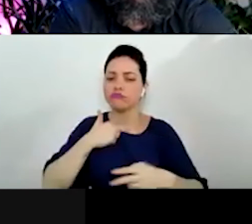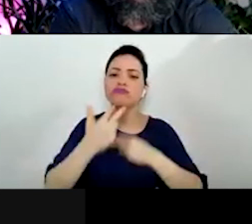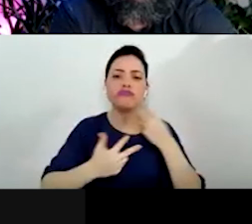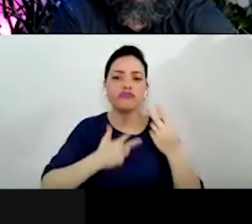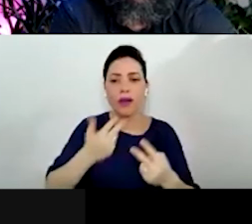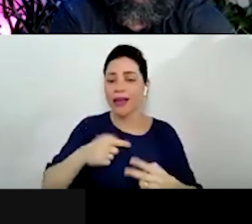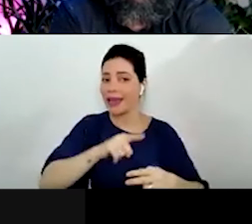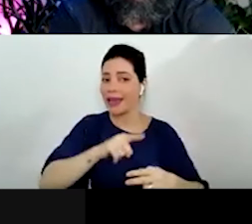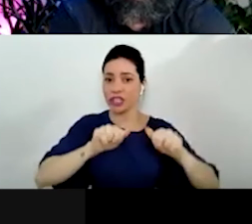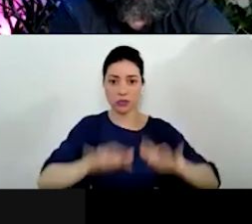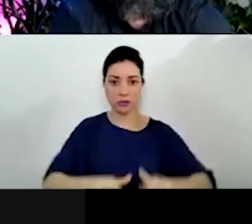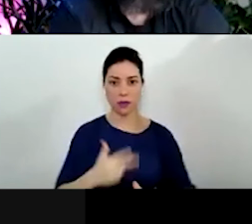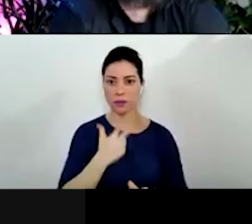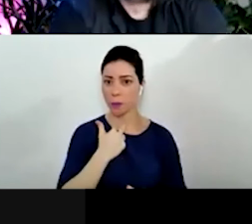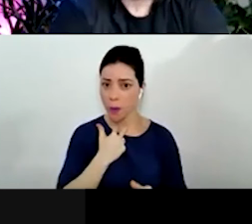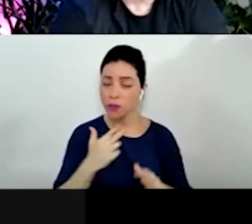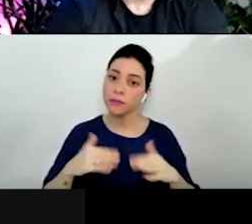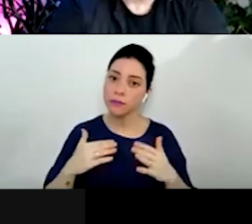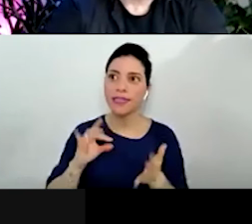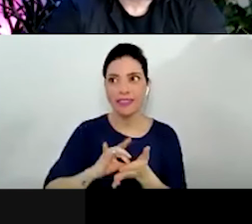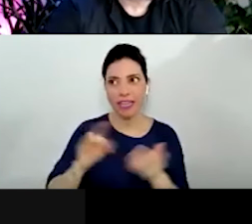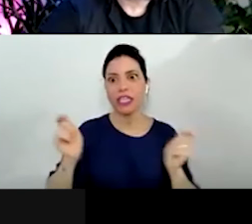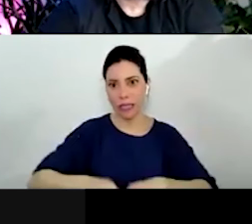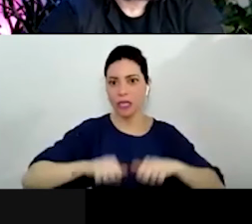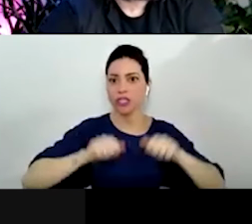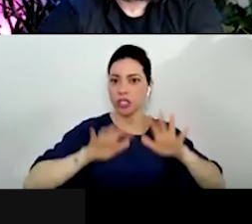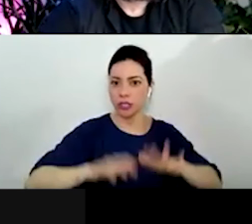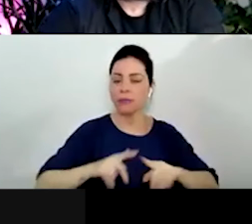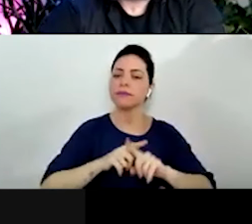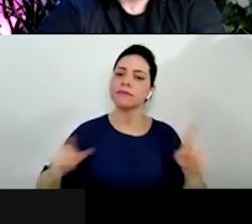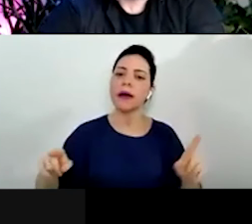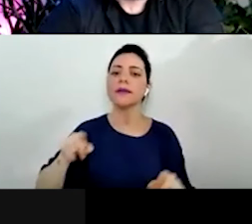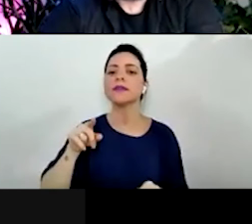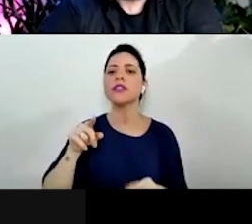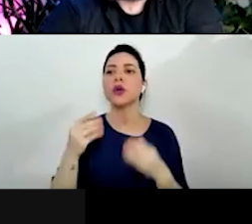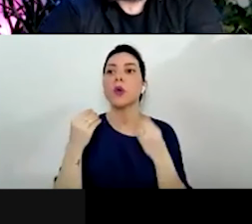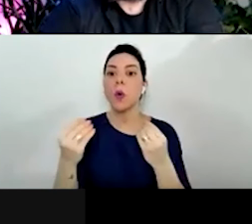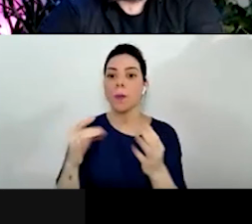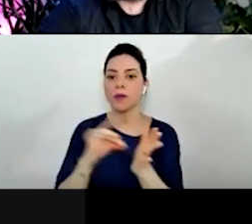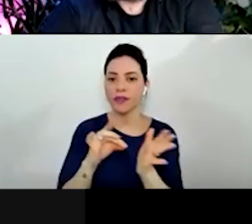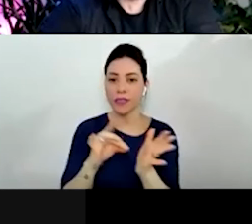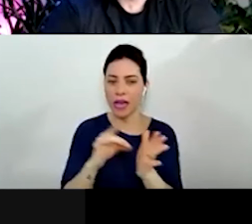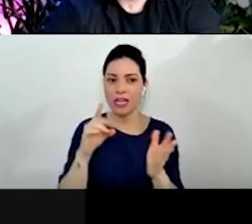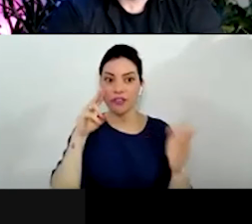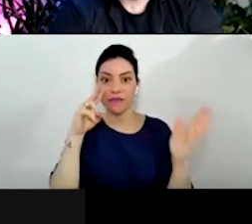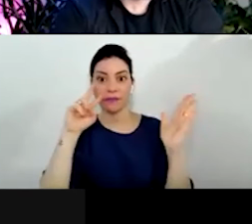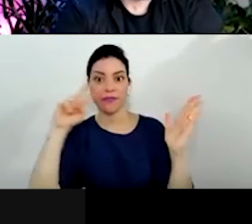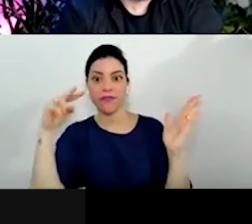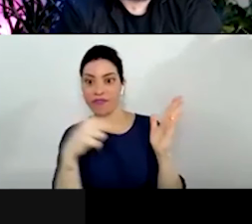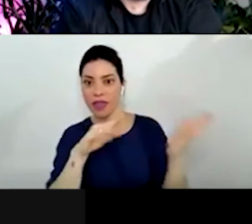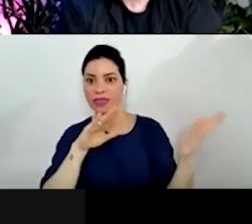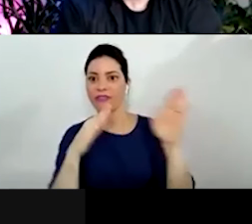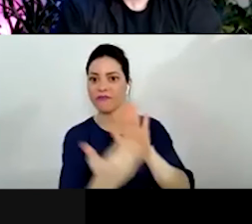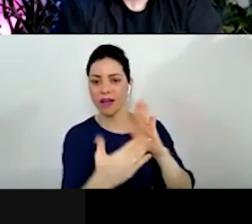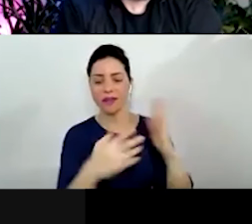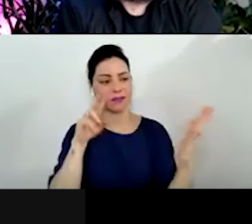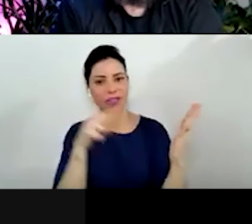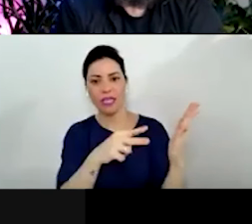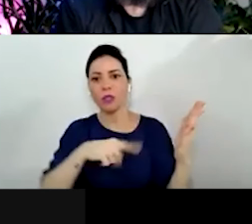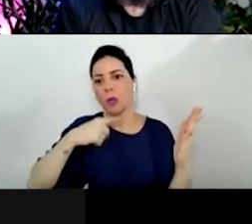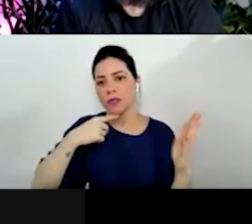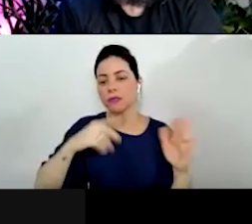como digitar né Então na verdade ele tem como digitar mas ele não tem como na verdade enxergar a interface que tá tendo ali por ele